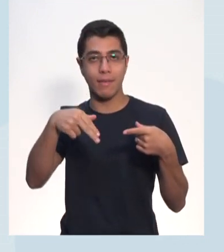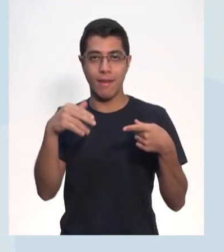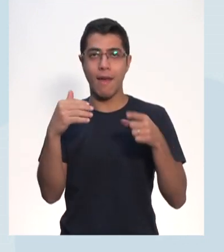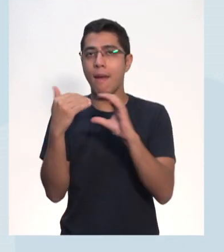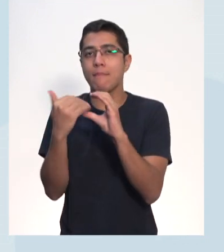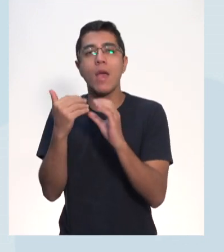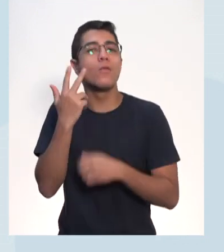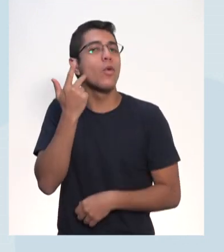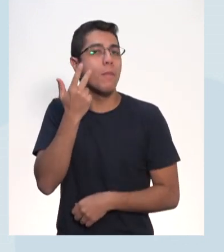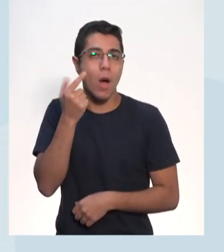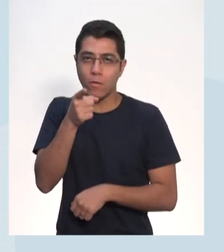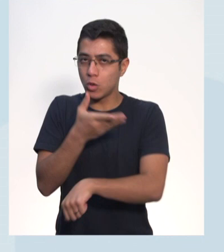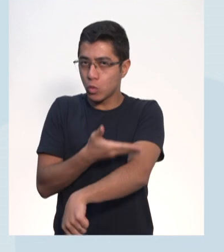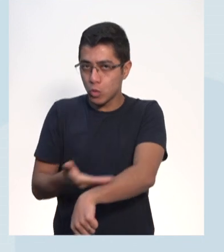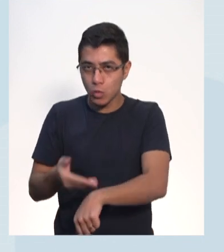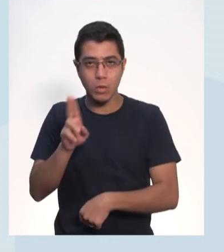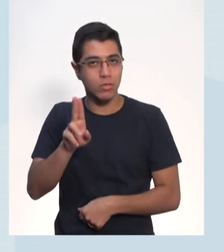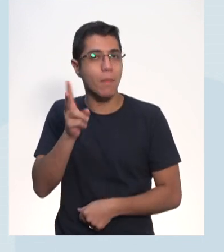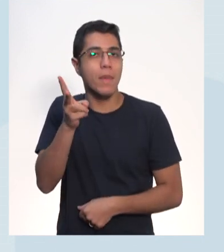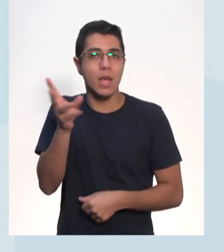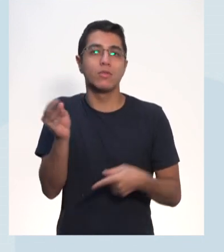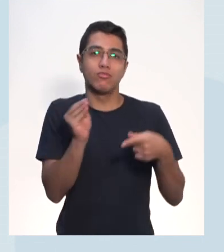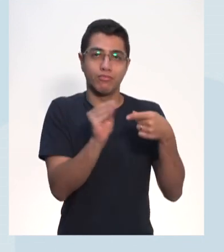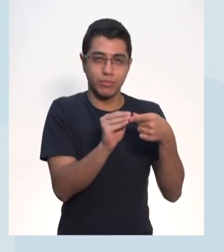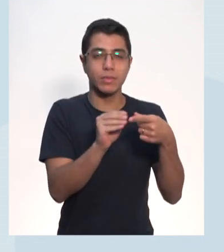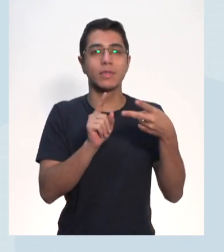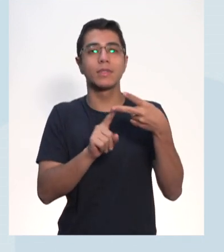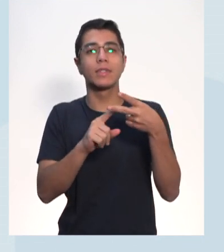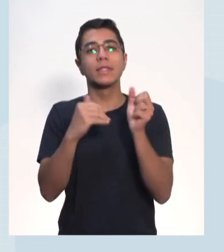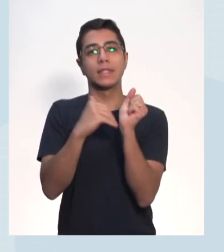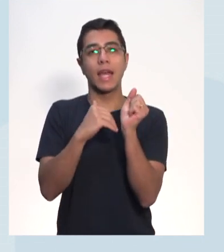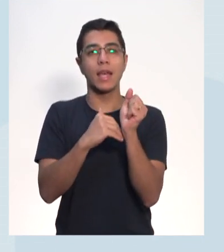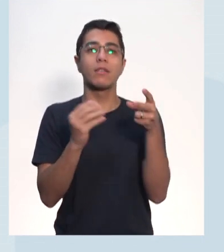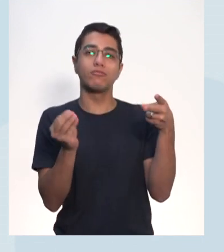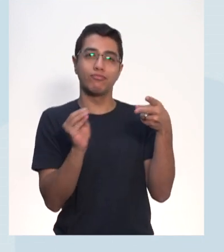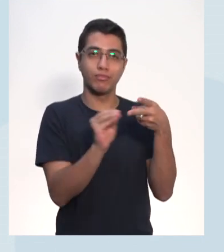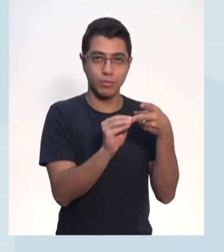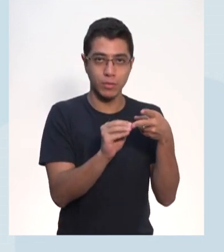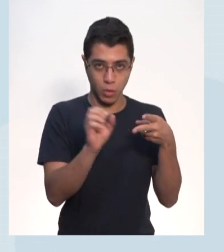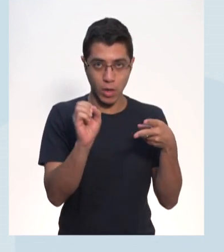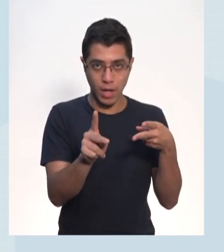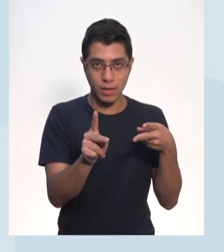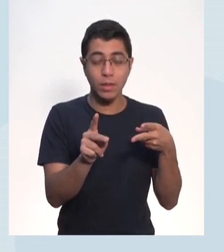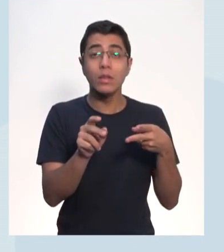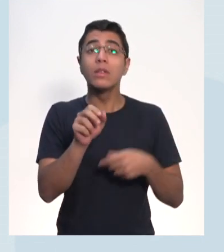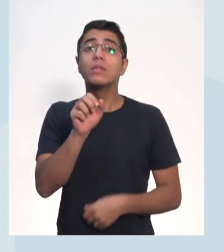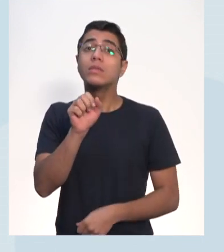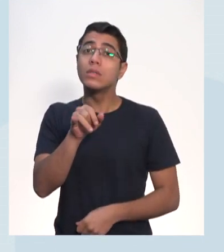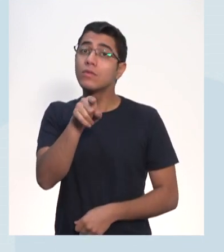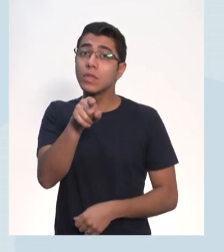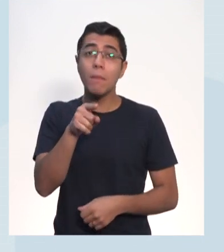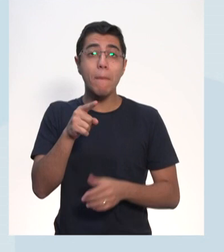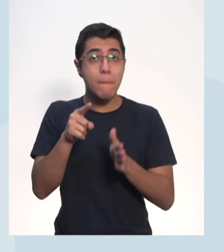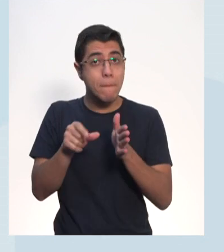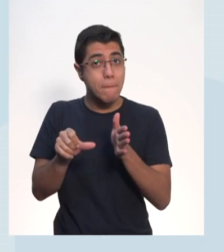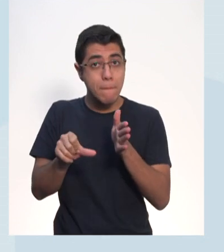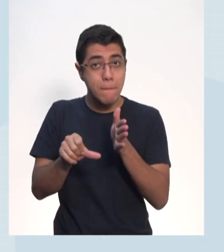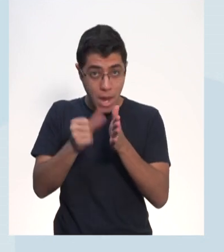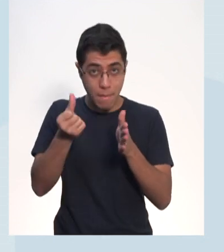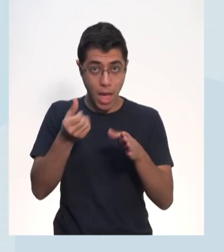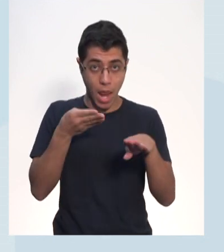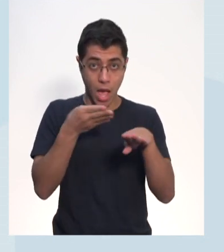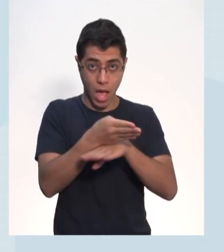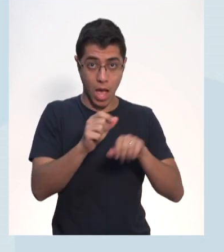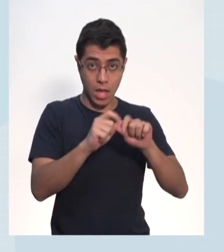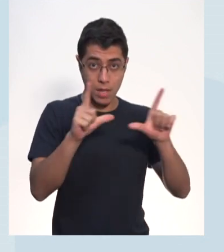até vou reforçar isso numa outra apresentação, mas quem entra a primeira vez é só colocar o CPF, tanto no login quanto na senha.